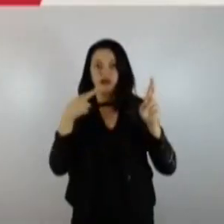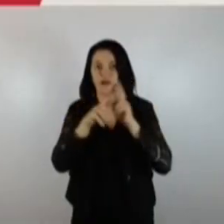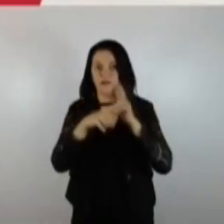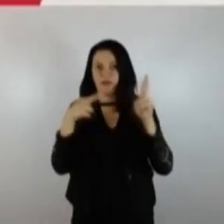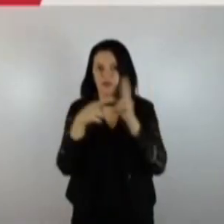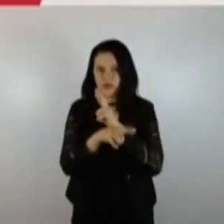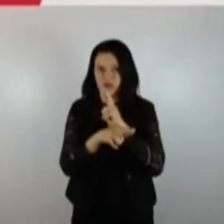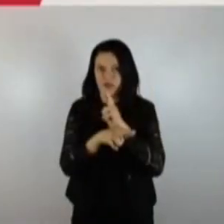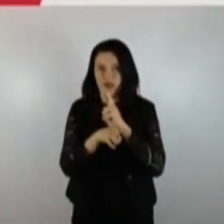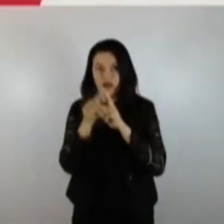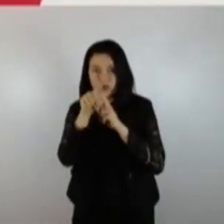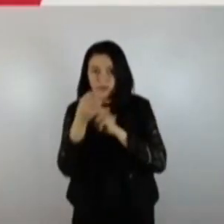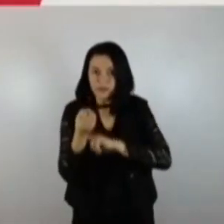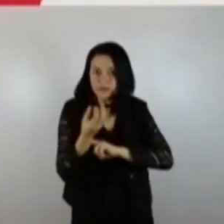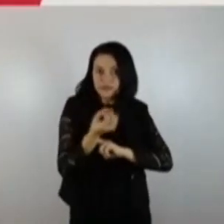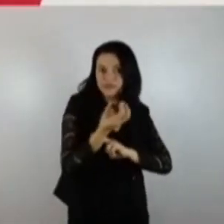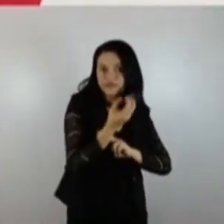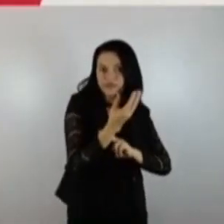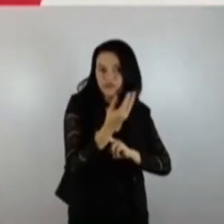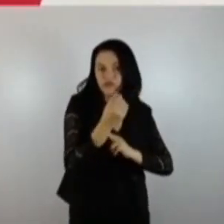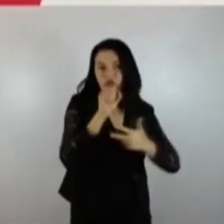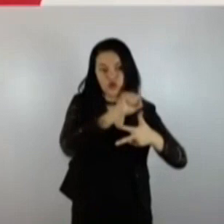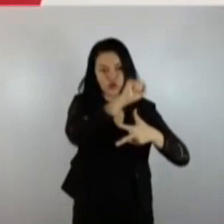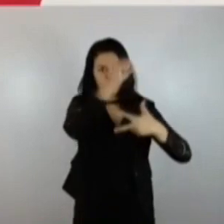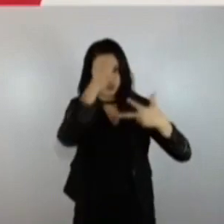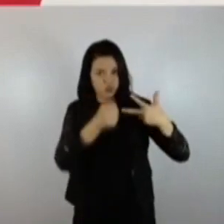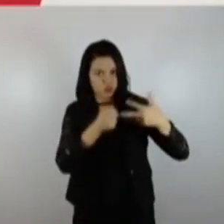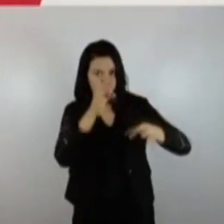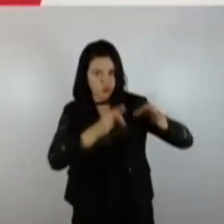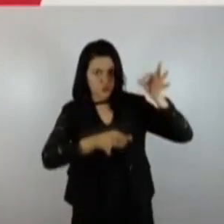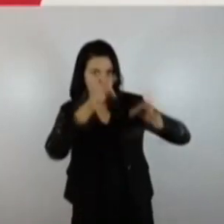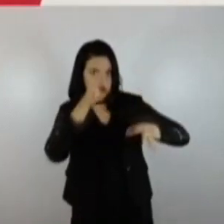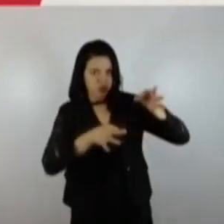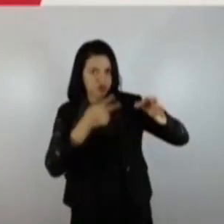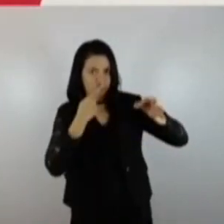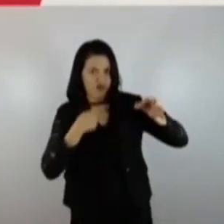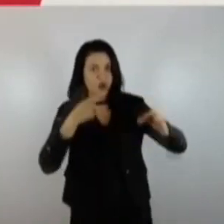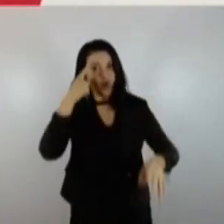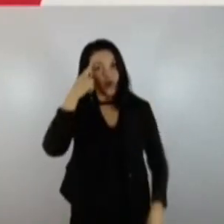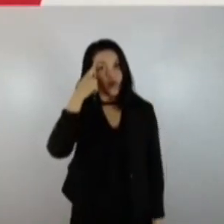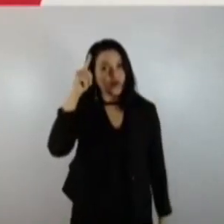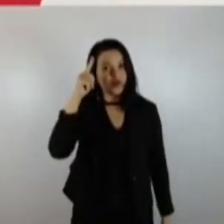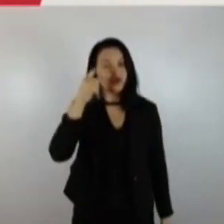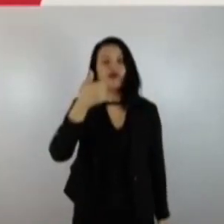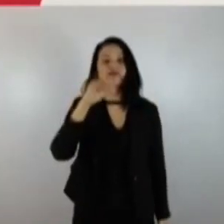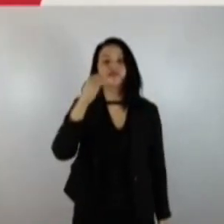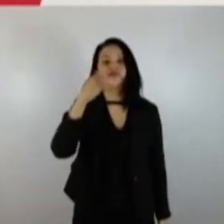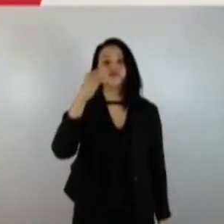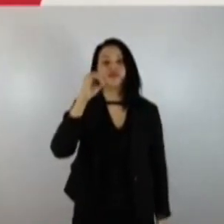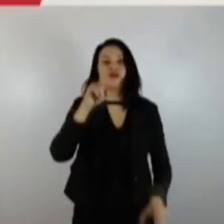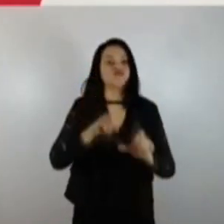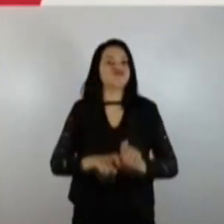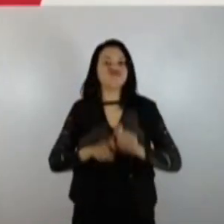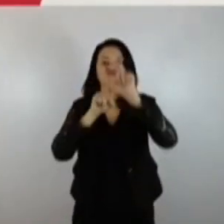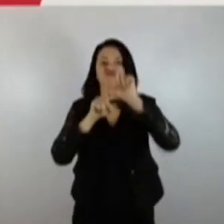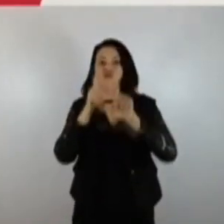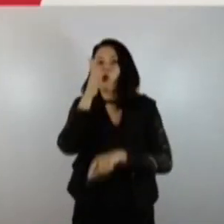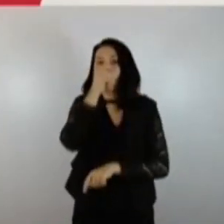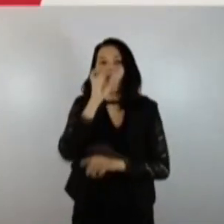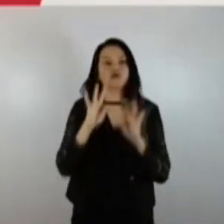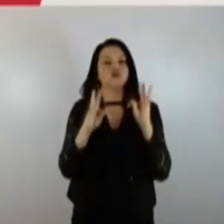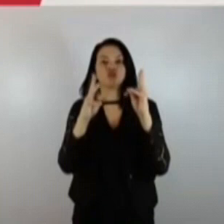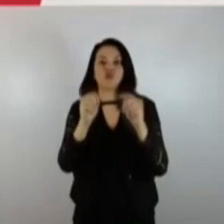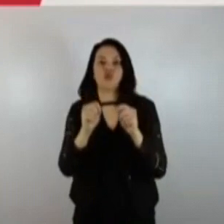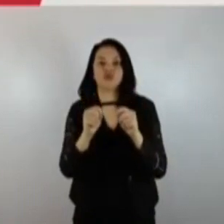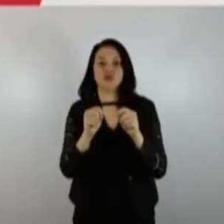Em relação à entrada e saída da ilha, o Poder Judiciário determinou que haja por 10 dias a suspensão quase total desse